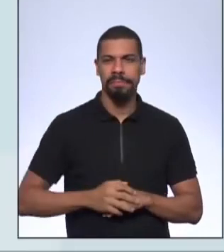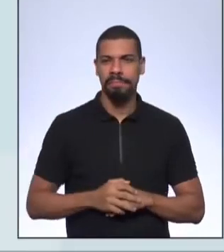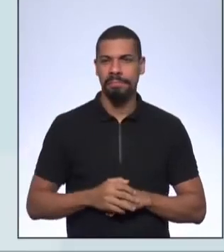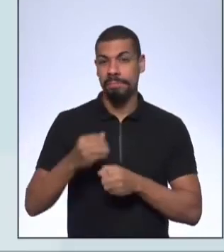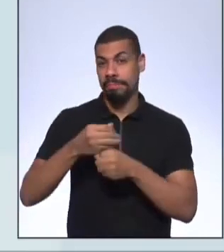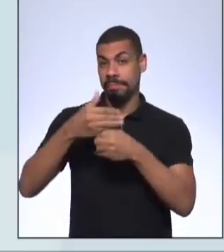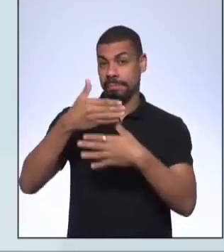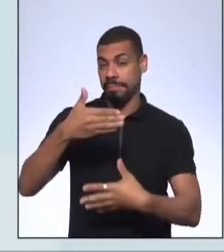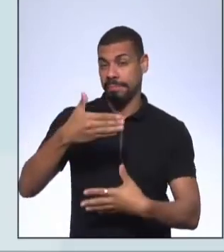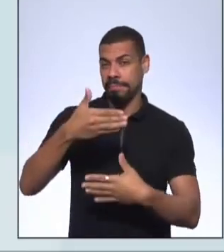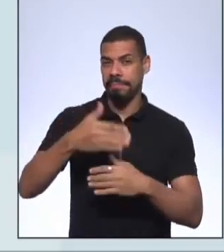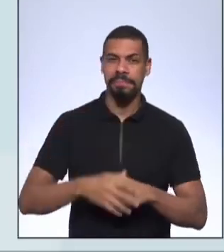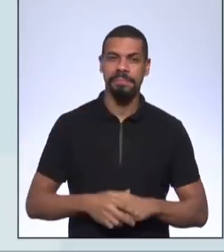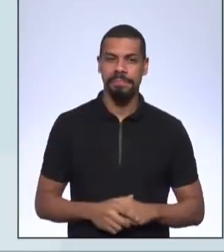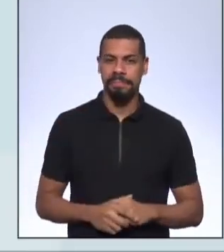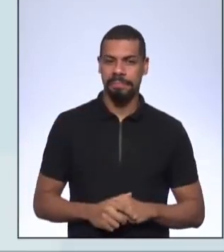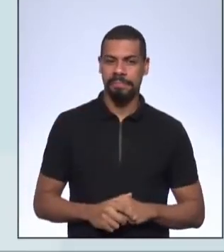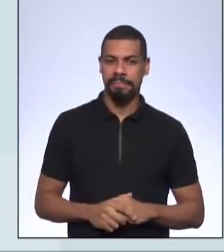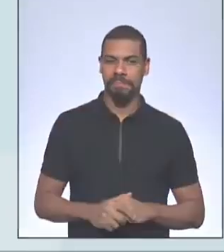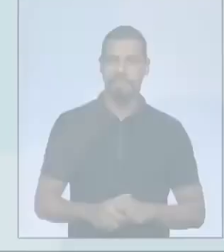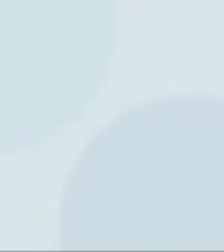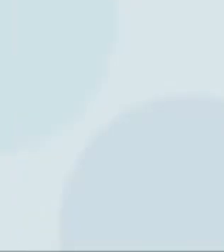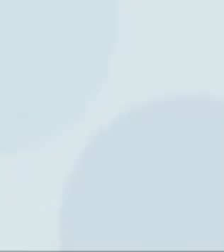pelo chat, ok?